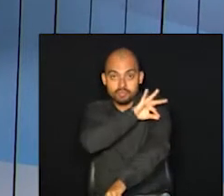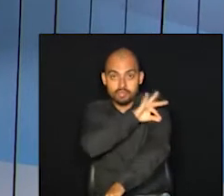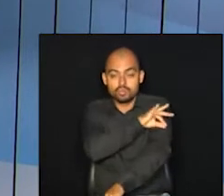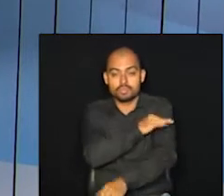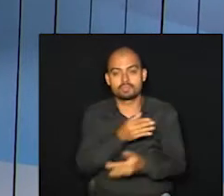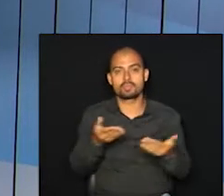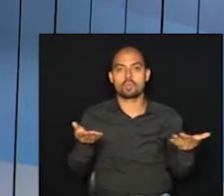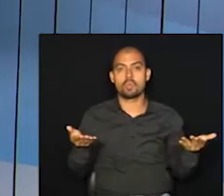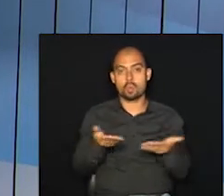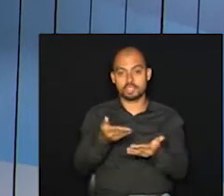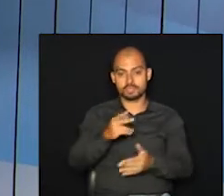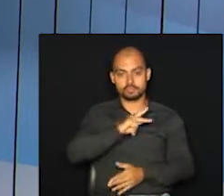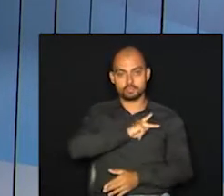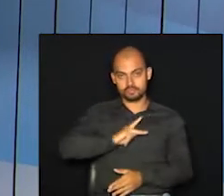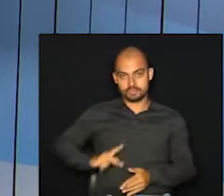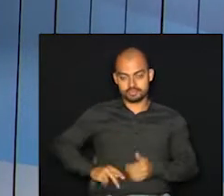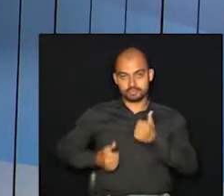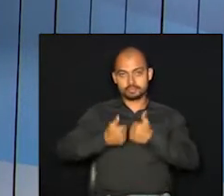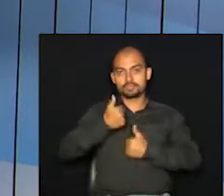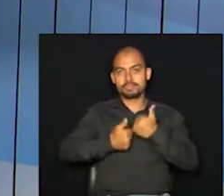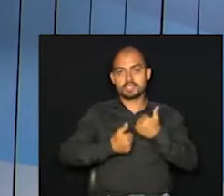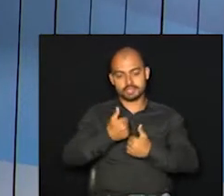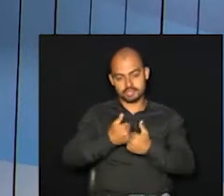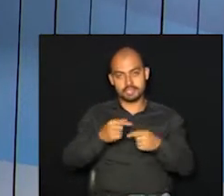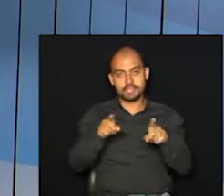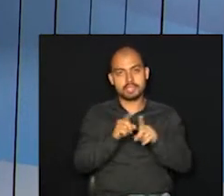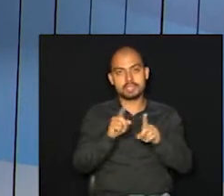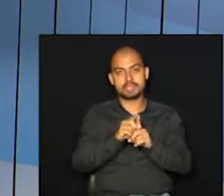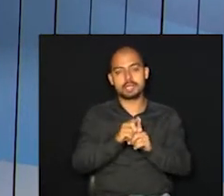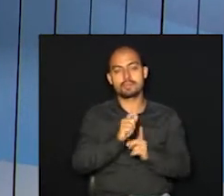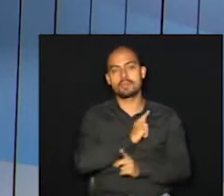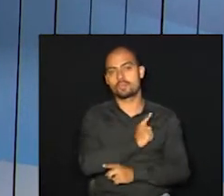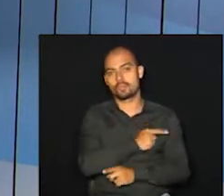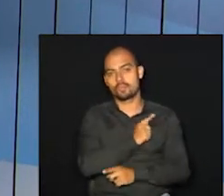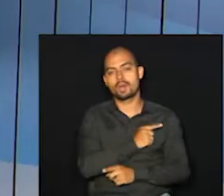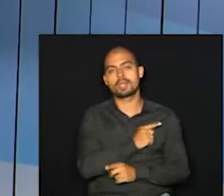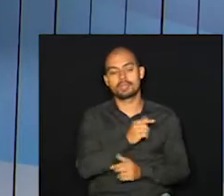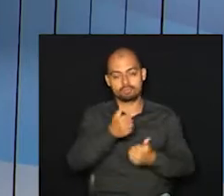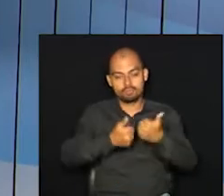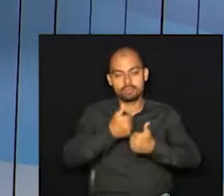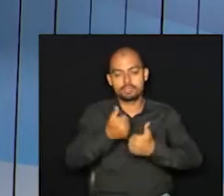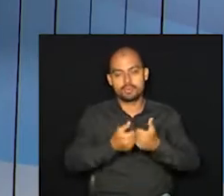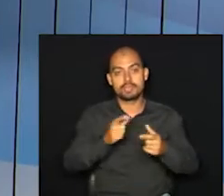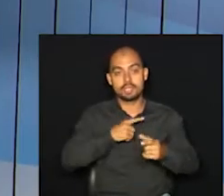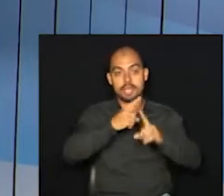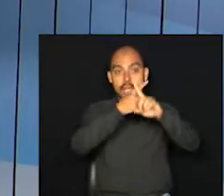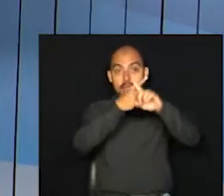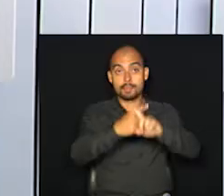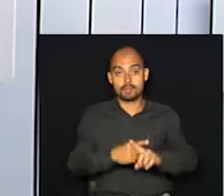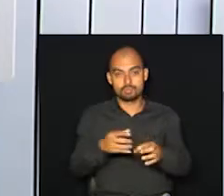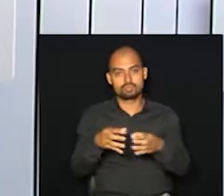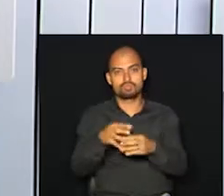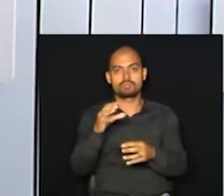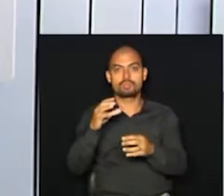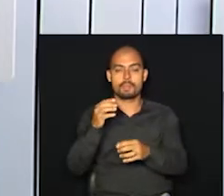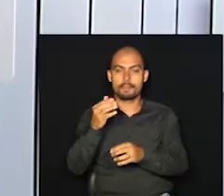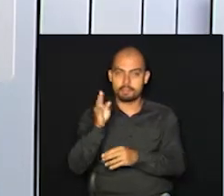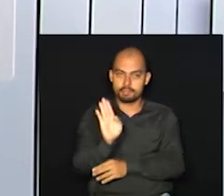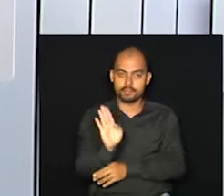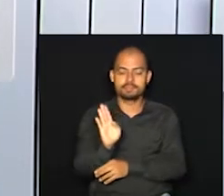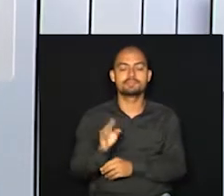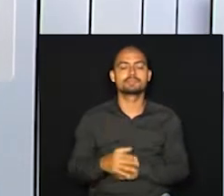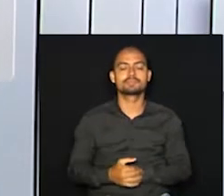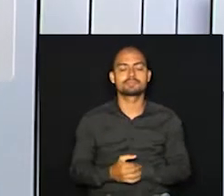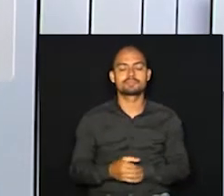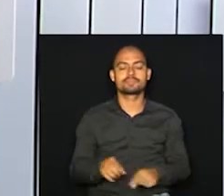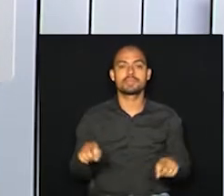Ponte Preta entrar em campo. Hoje é dia do Guarani entrar em campo. Vamos falar do Campeonato Brasileiro da Série B. E tem ainda